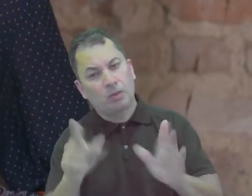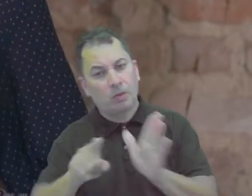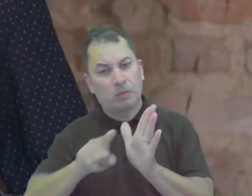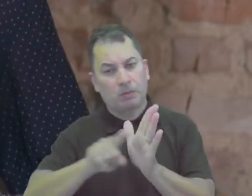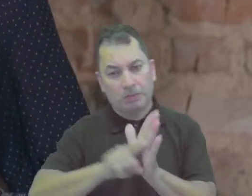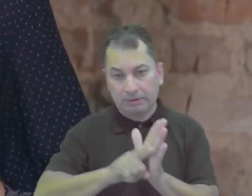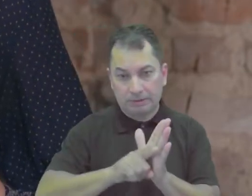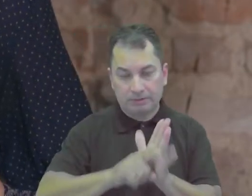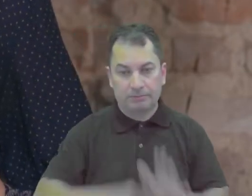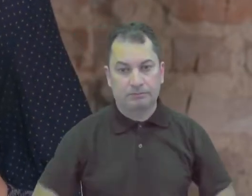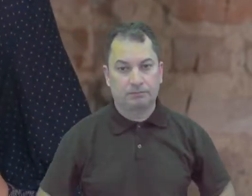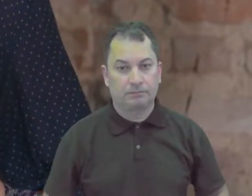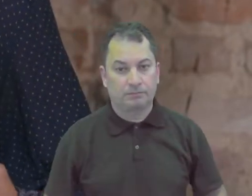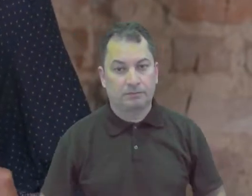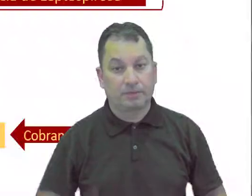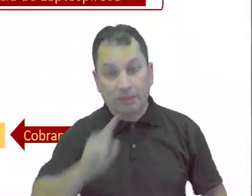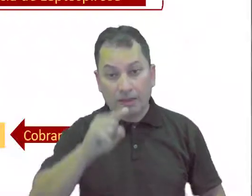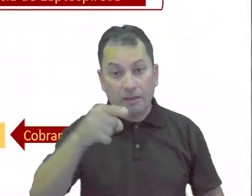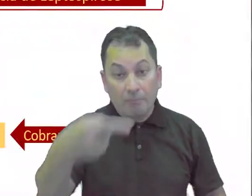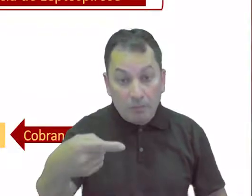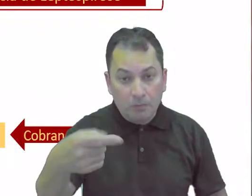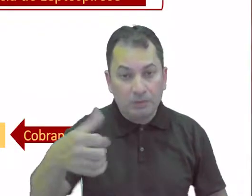gente faz essa análise, né,